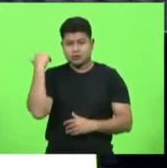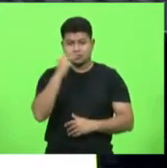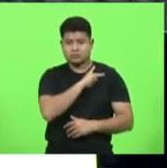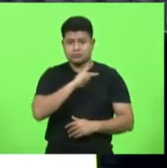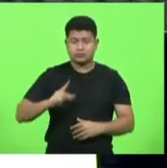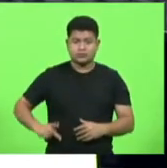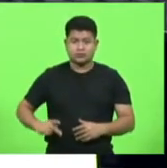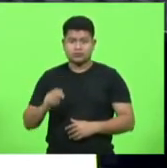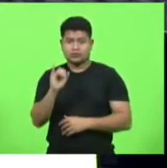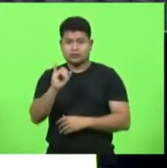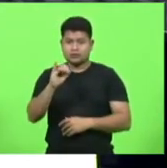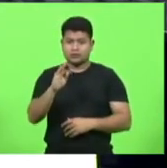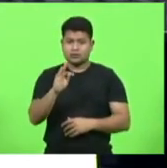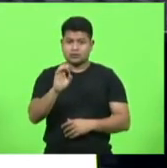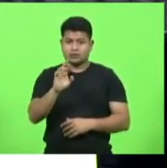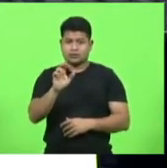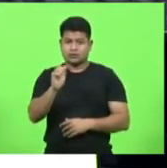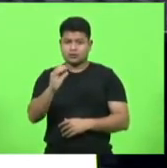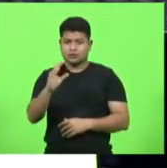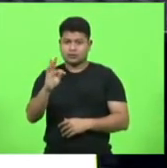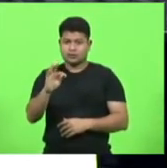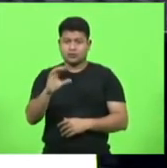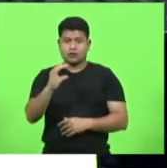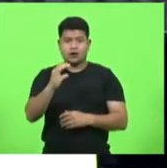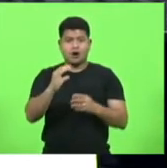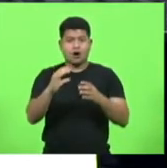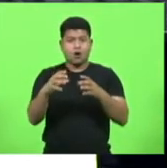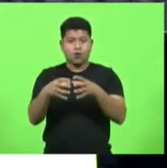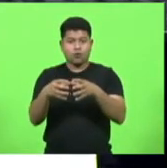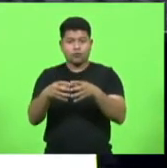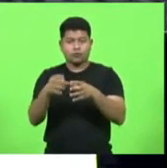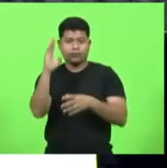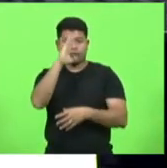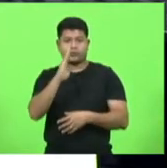Club Brasil na última gestão,